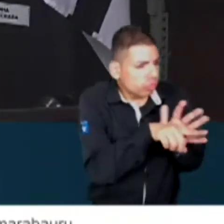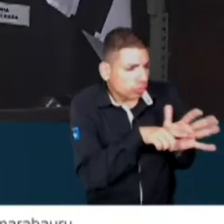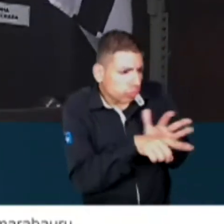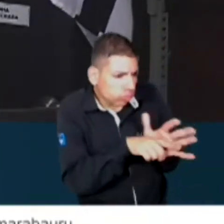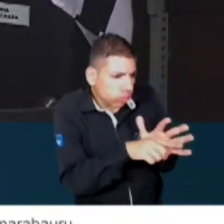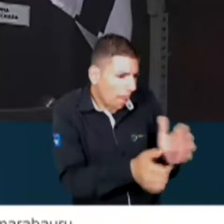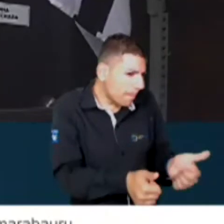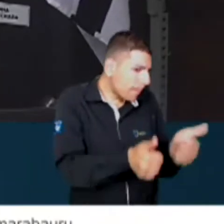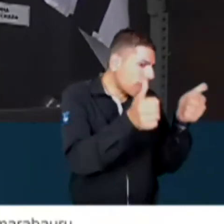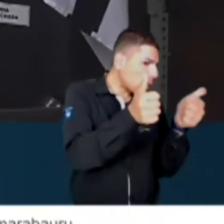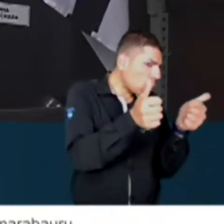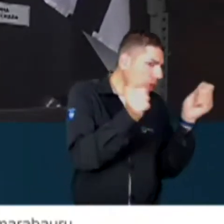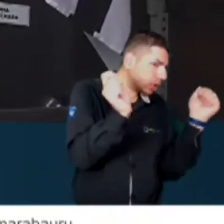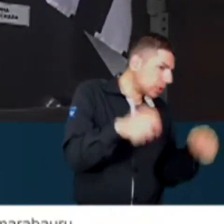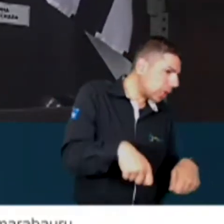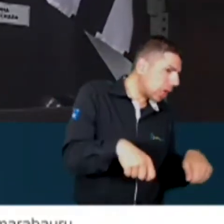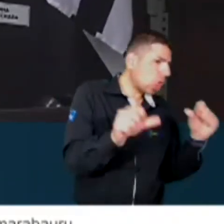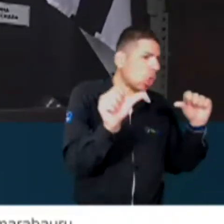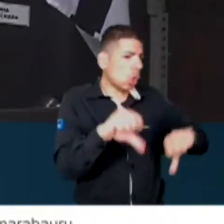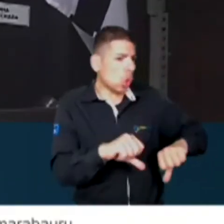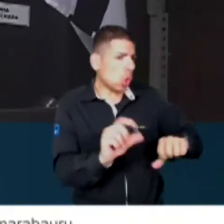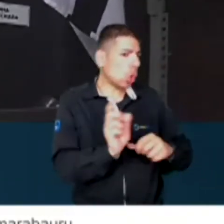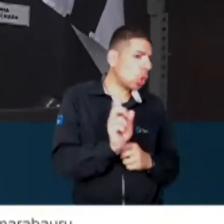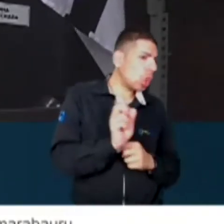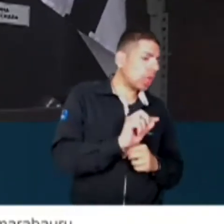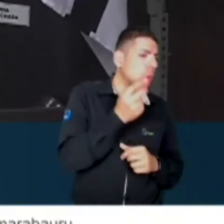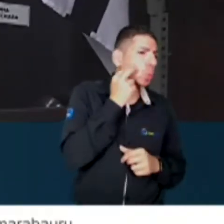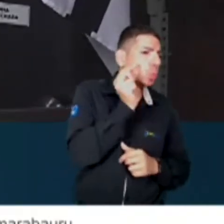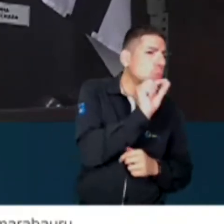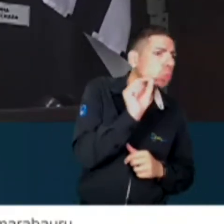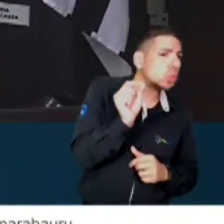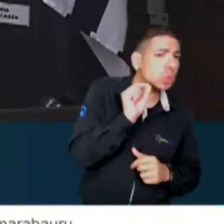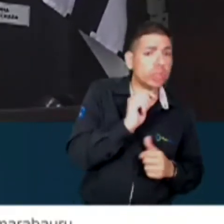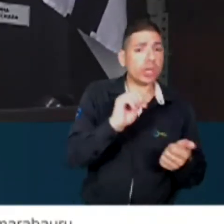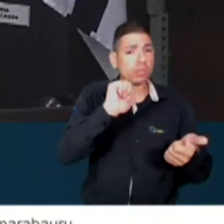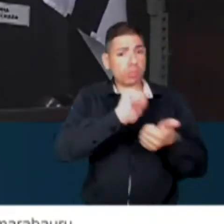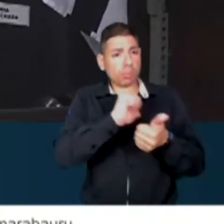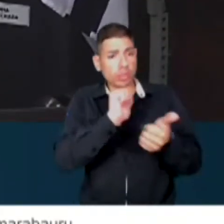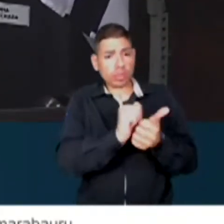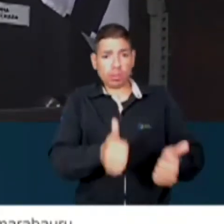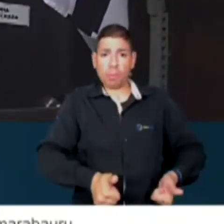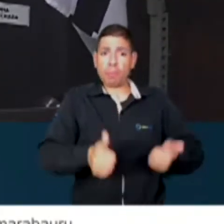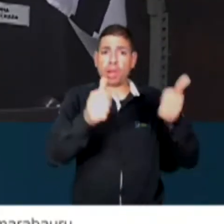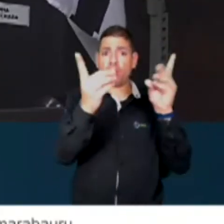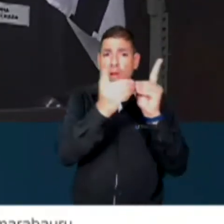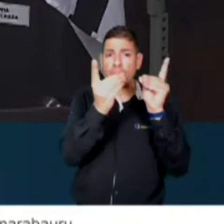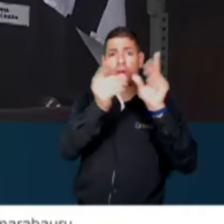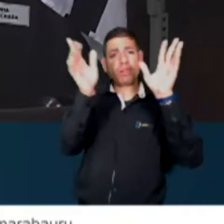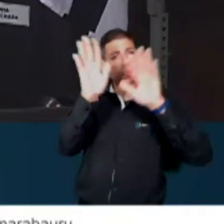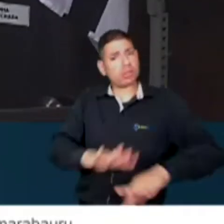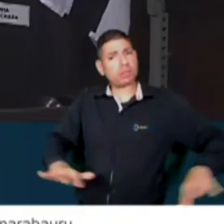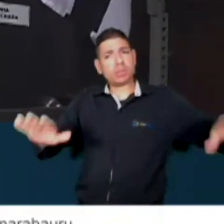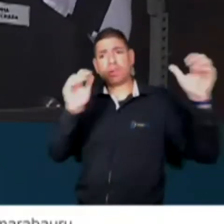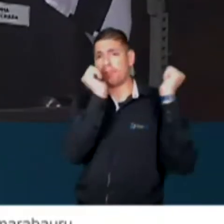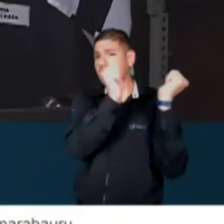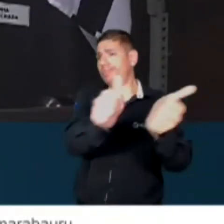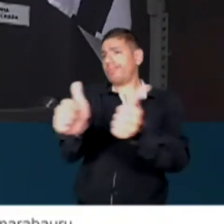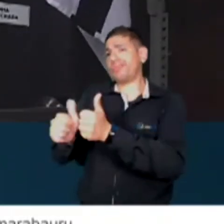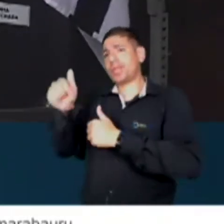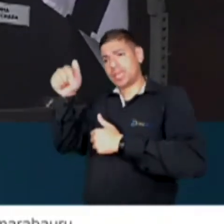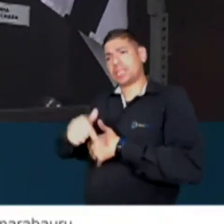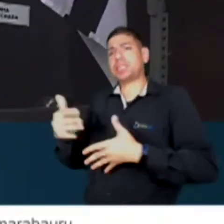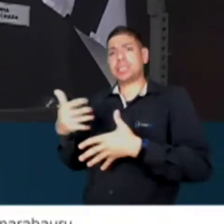projeto ficar de uma forma realmente qualificada para que realmente atenda bem a população daquilo que realmente ela vai